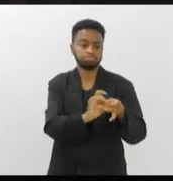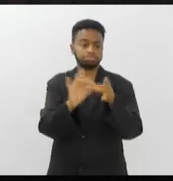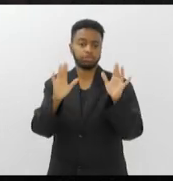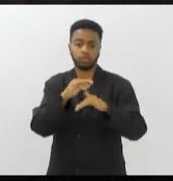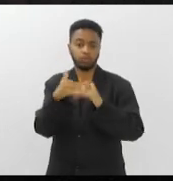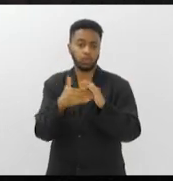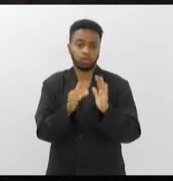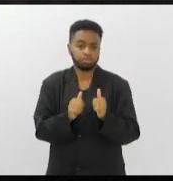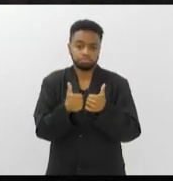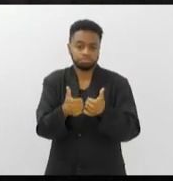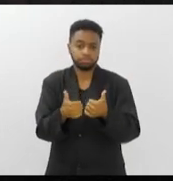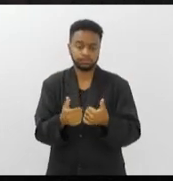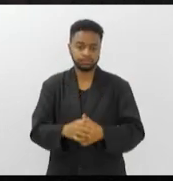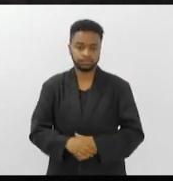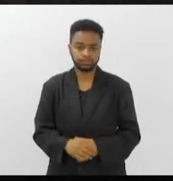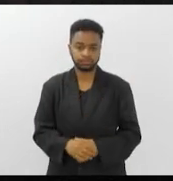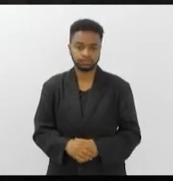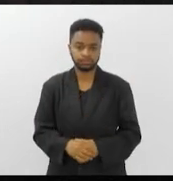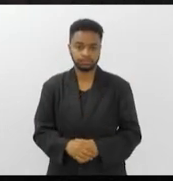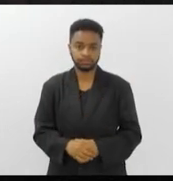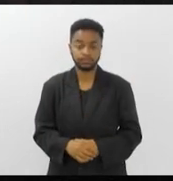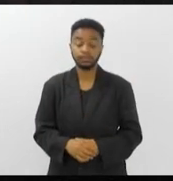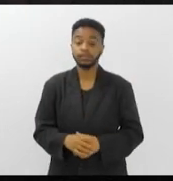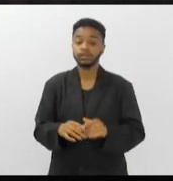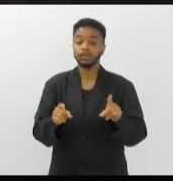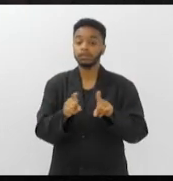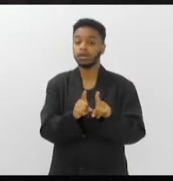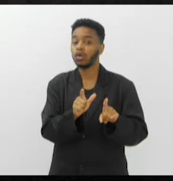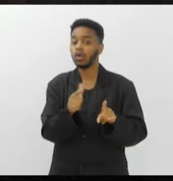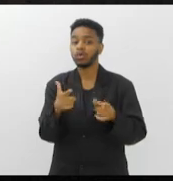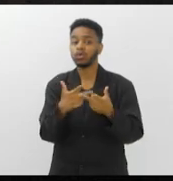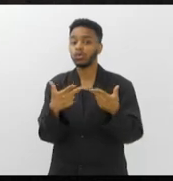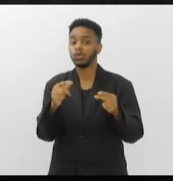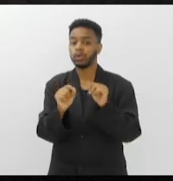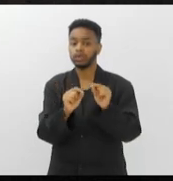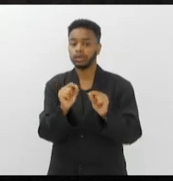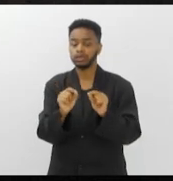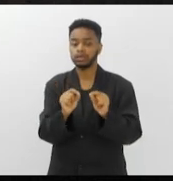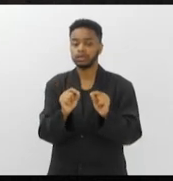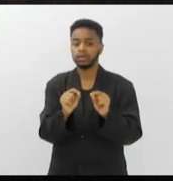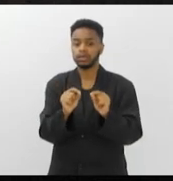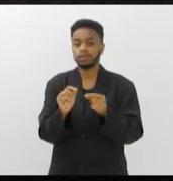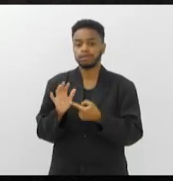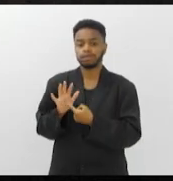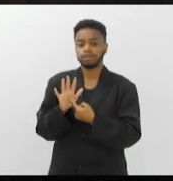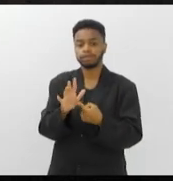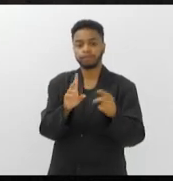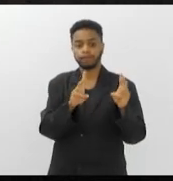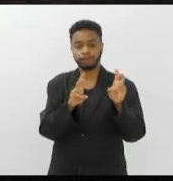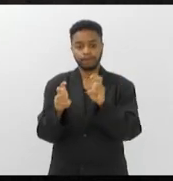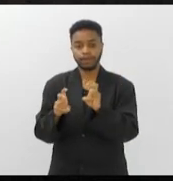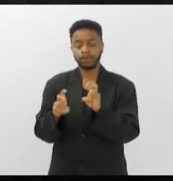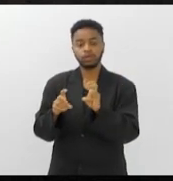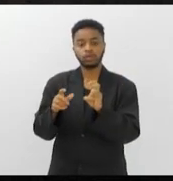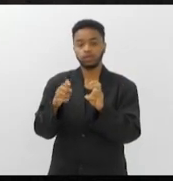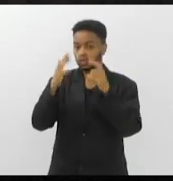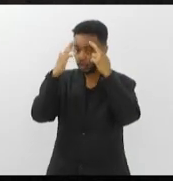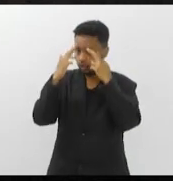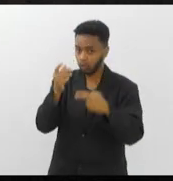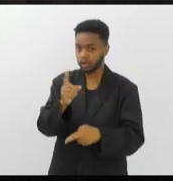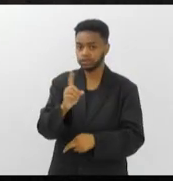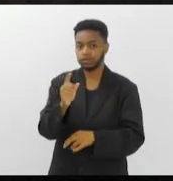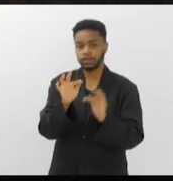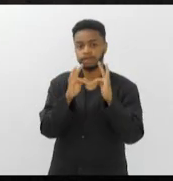tudo certo. E outra coisa, uma demonstração dessa é uma falta de respeito com as